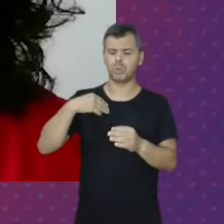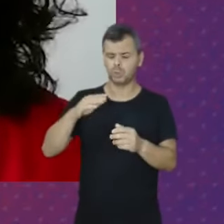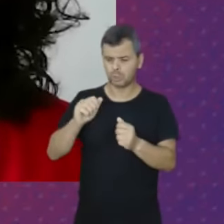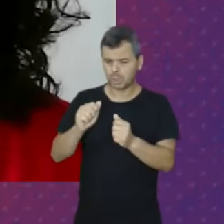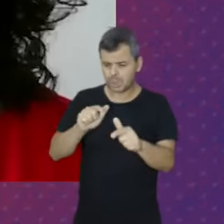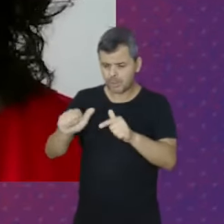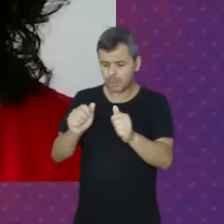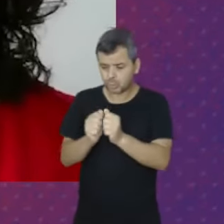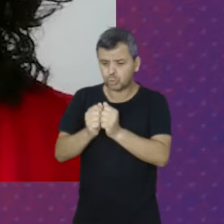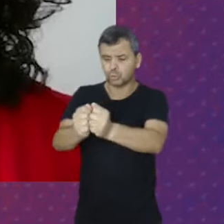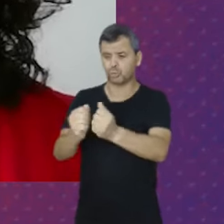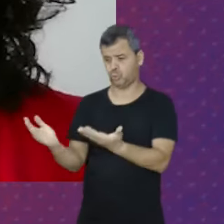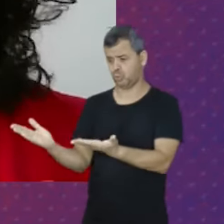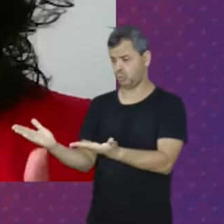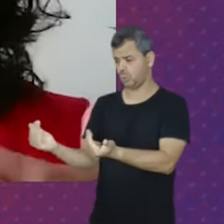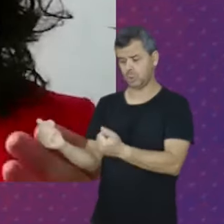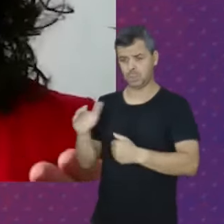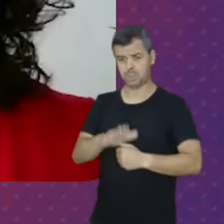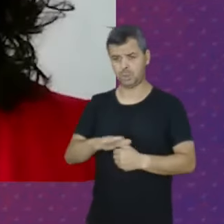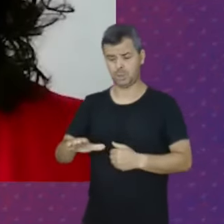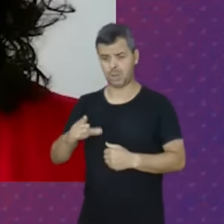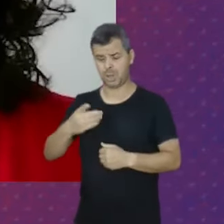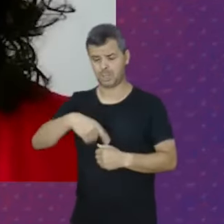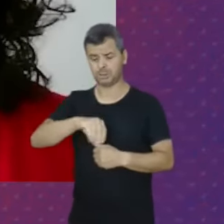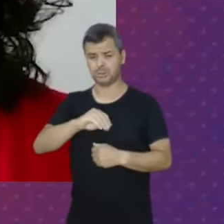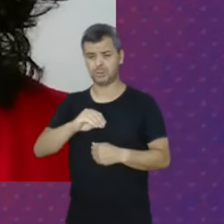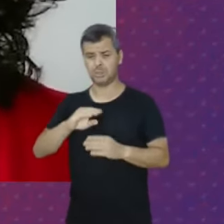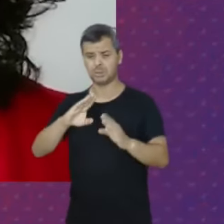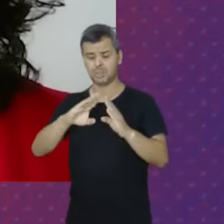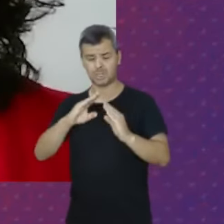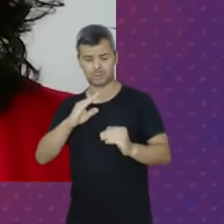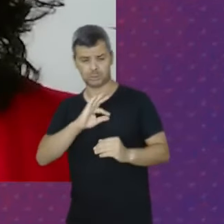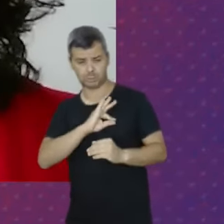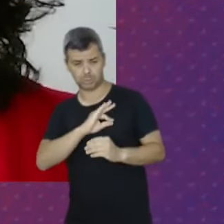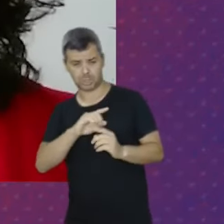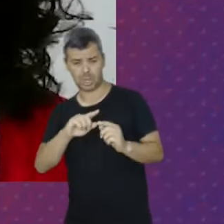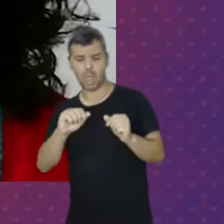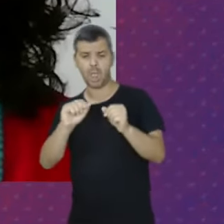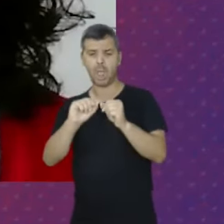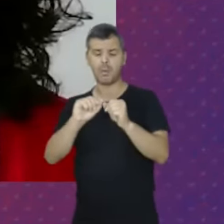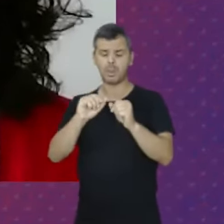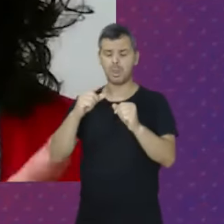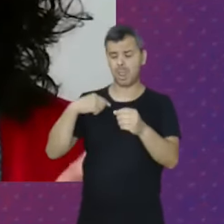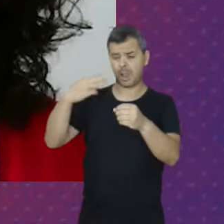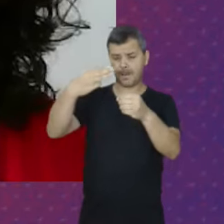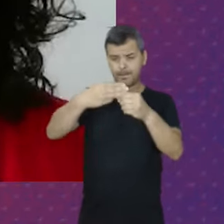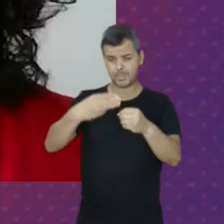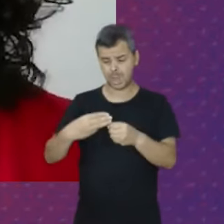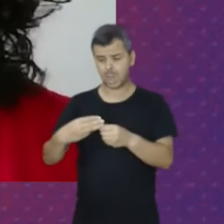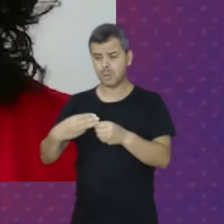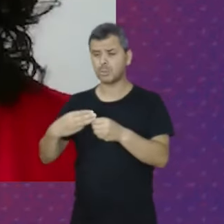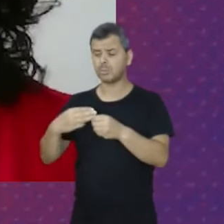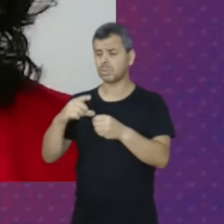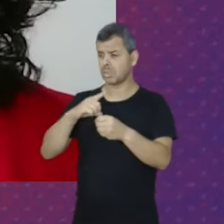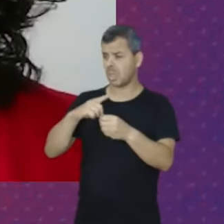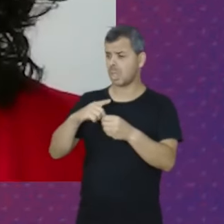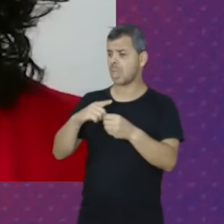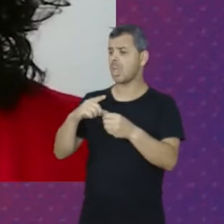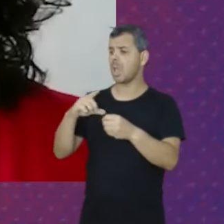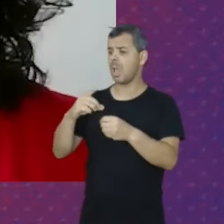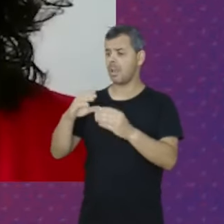infância e juventude, as delegacias. Alguns municípios existem delegacias especializadas